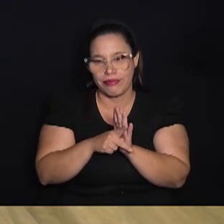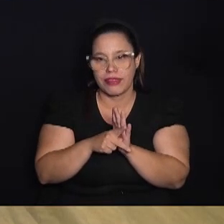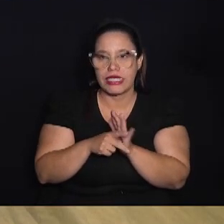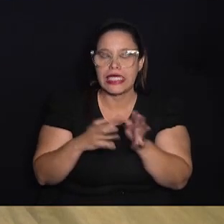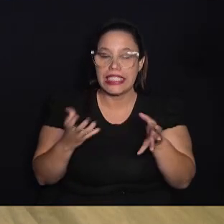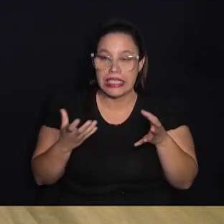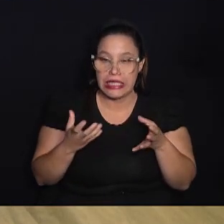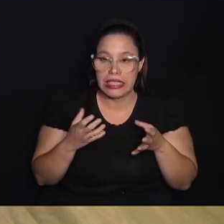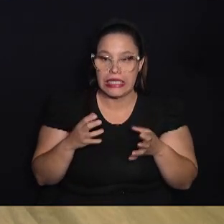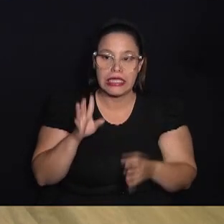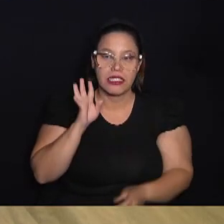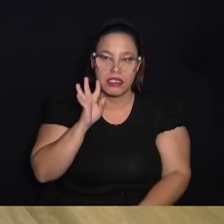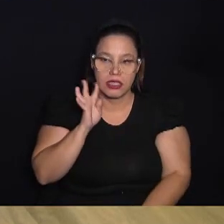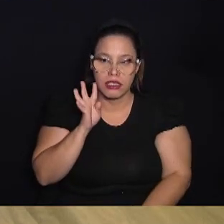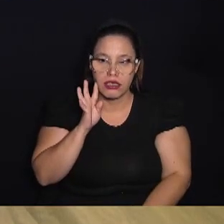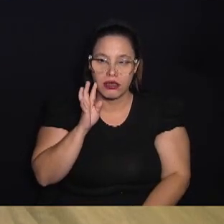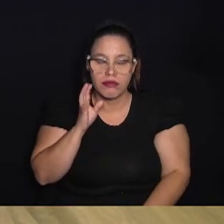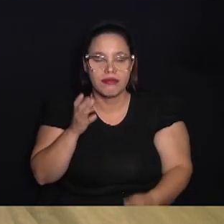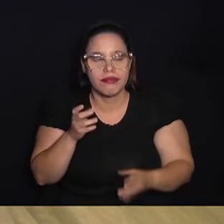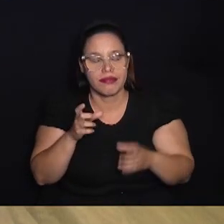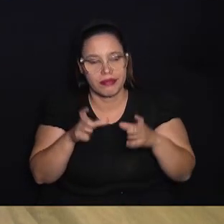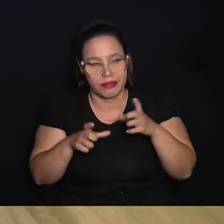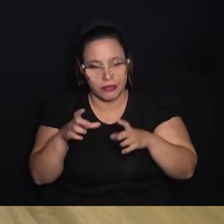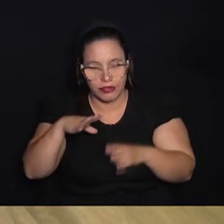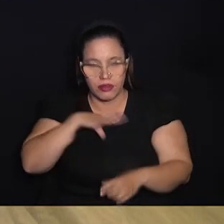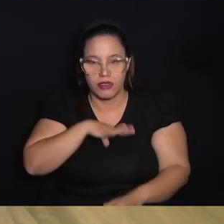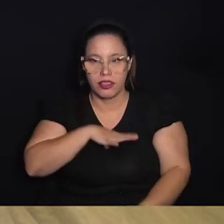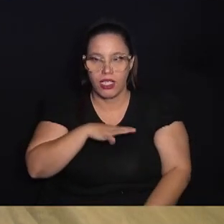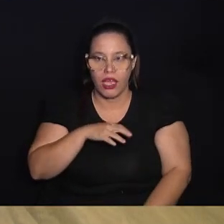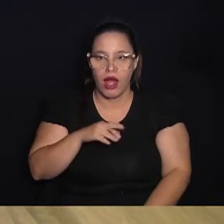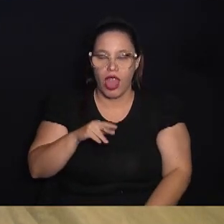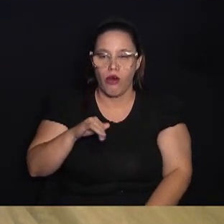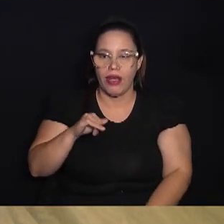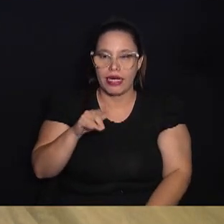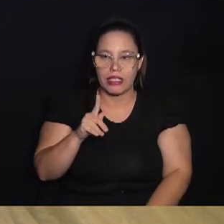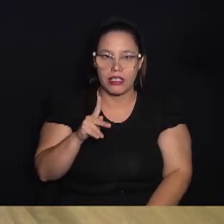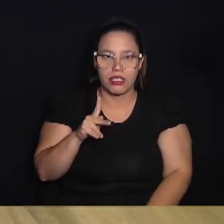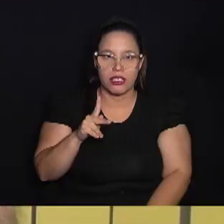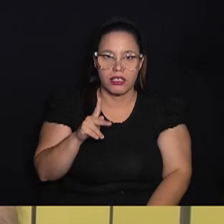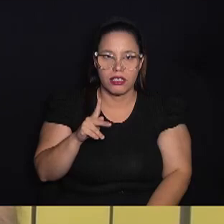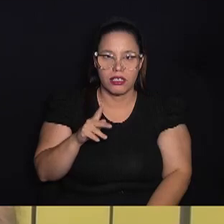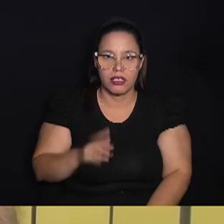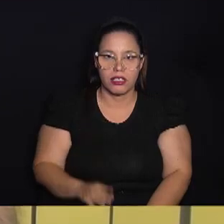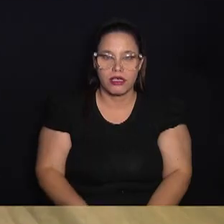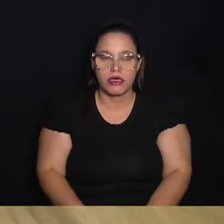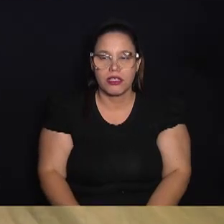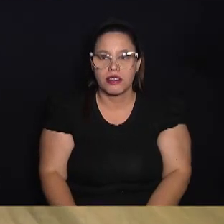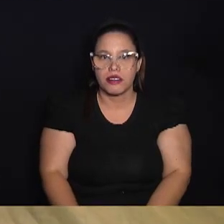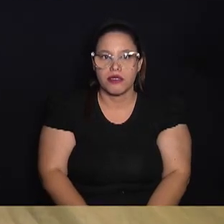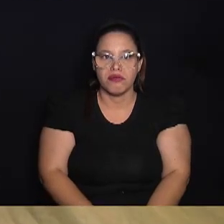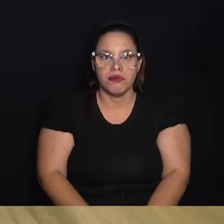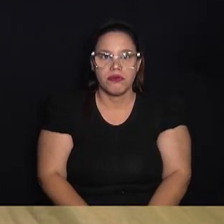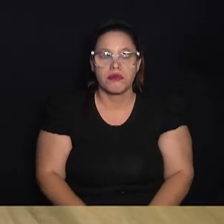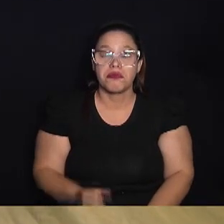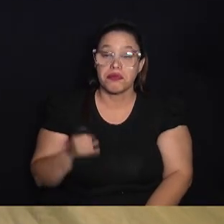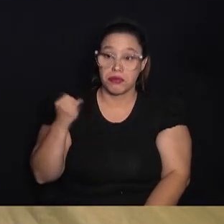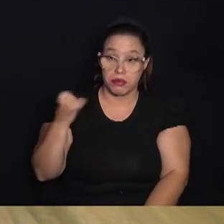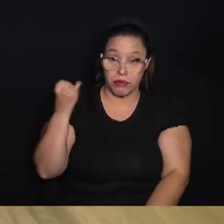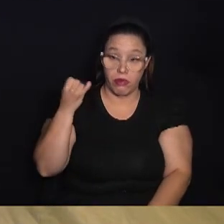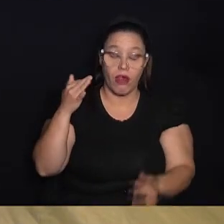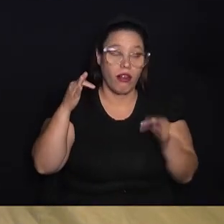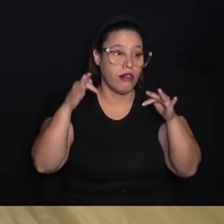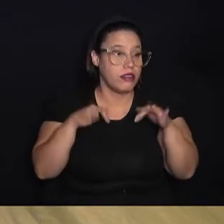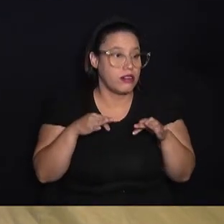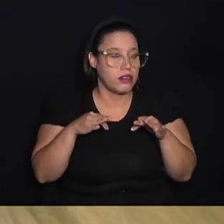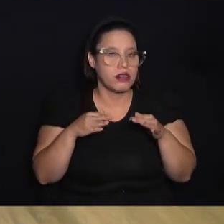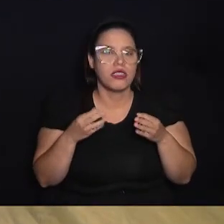tiver interesse também nessa cidade fica super à vontade os links pra inscrição a gente deixa sempre lá na nossa Bill Você tocou num assunto interessante pra gente encerrar